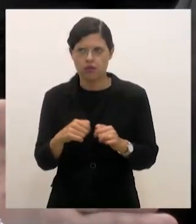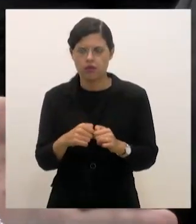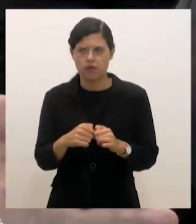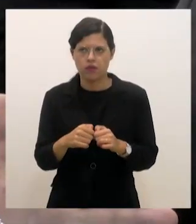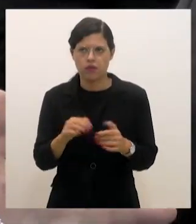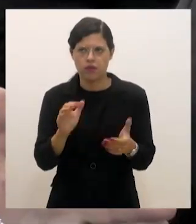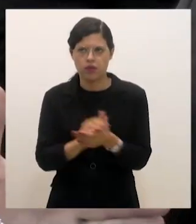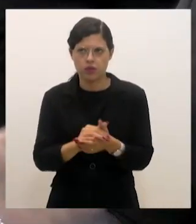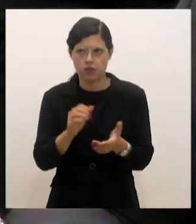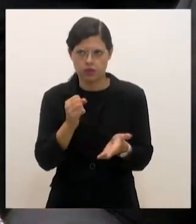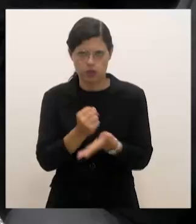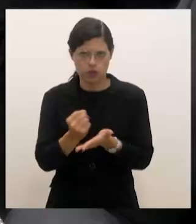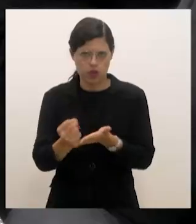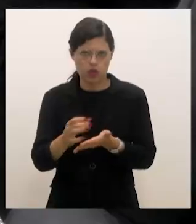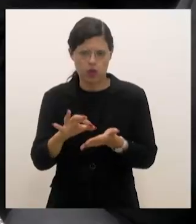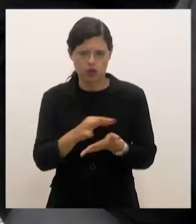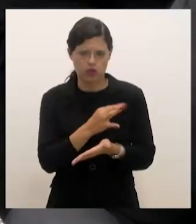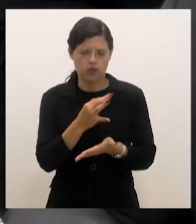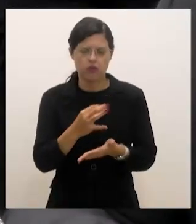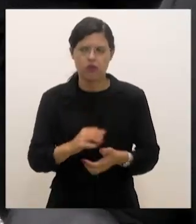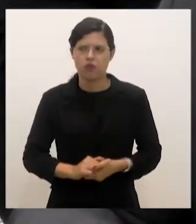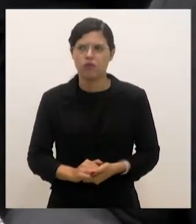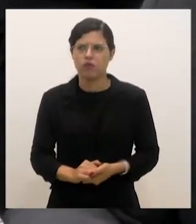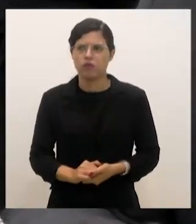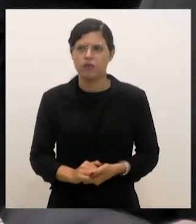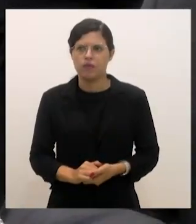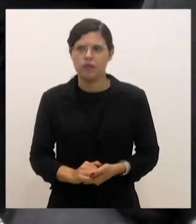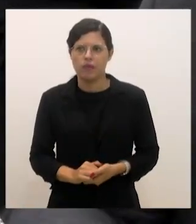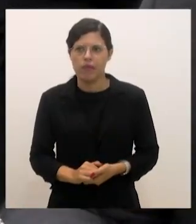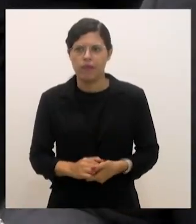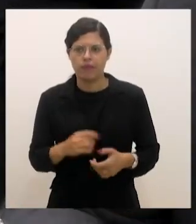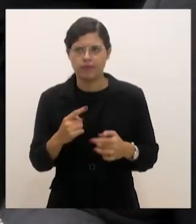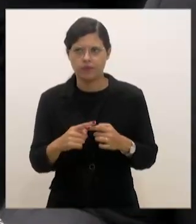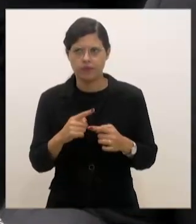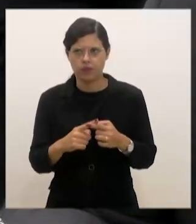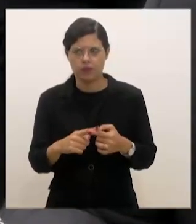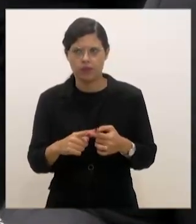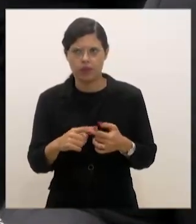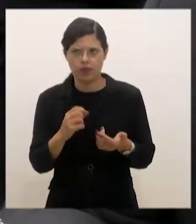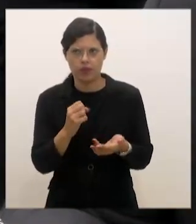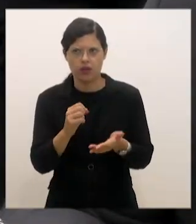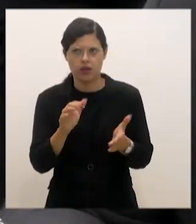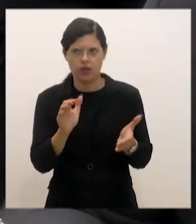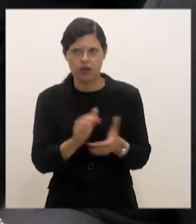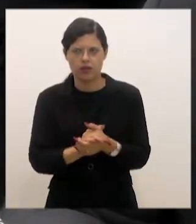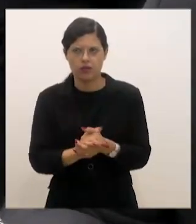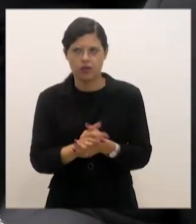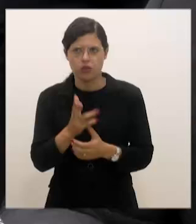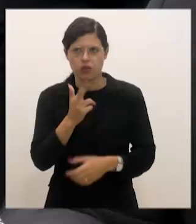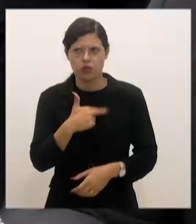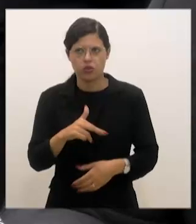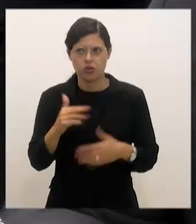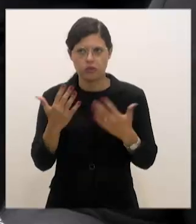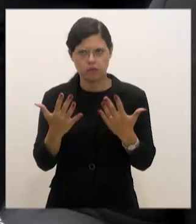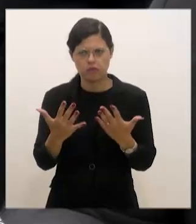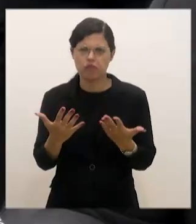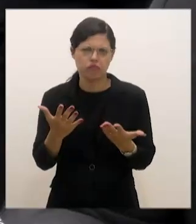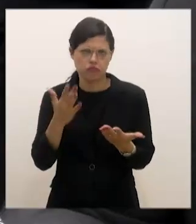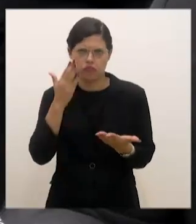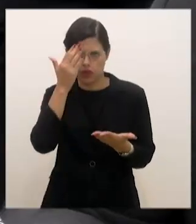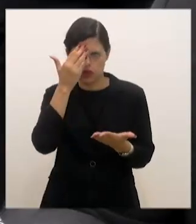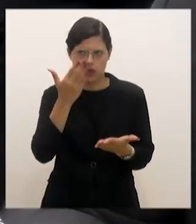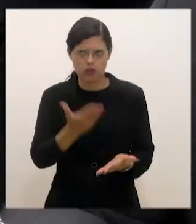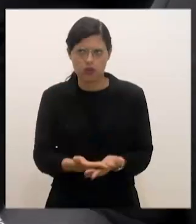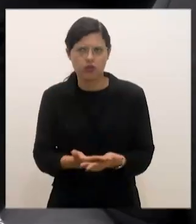civil. Entende? Porque aqui reconhece o casamento religioso celebrado. Eu acredito que seja reconhecido, porque